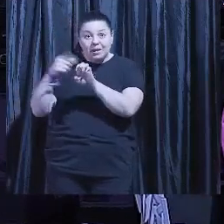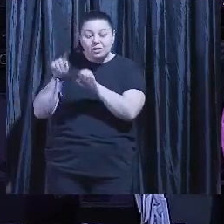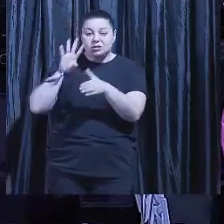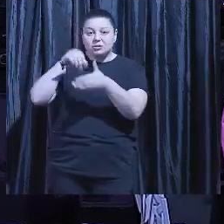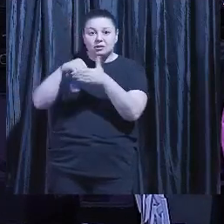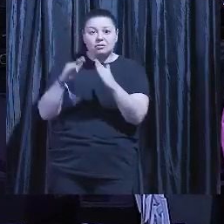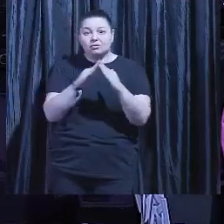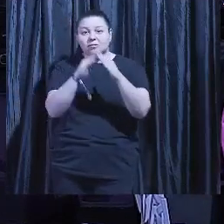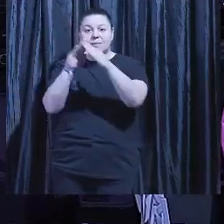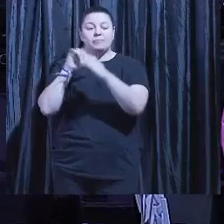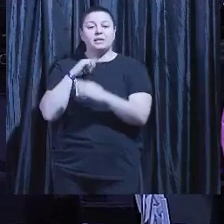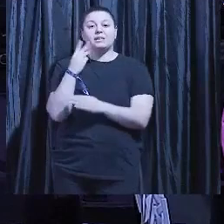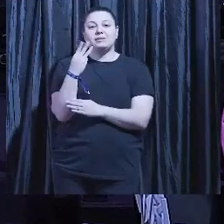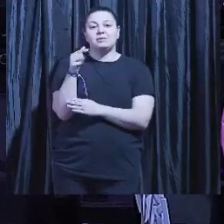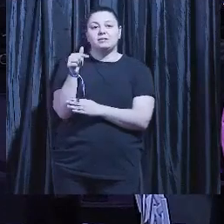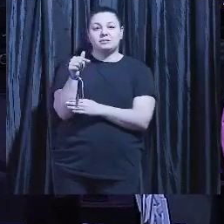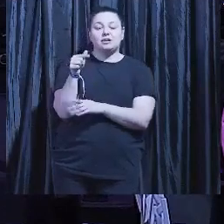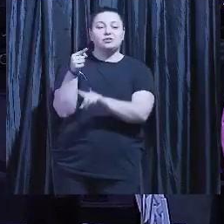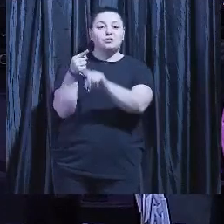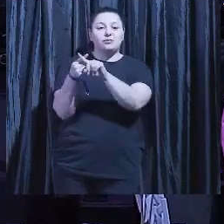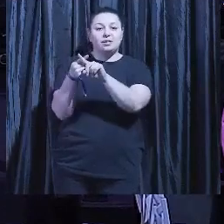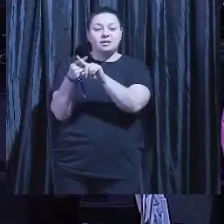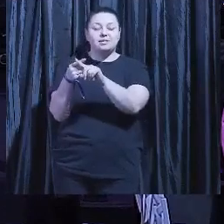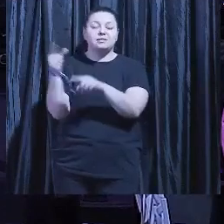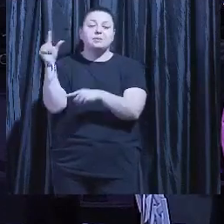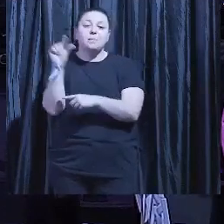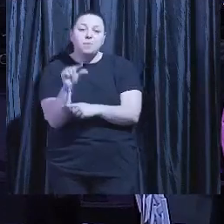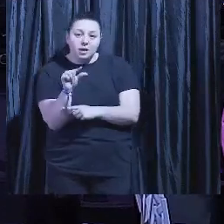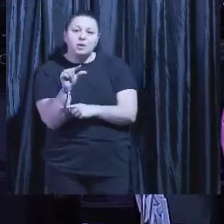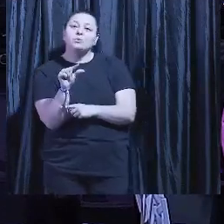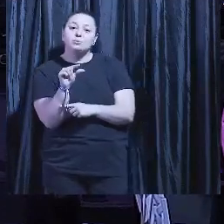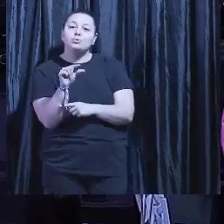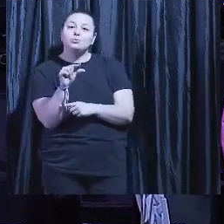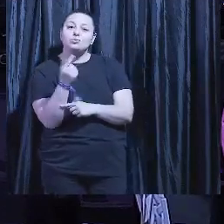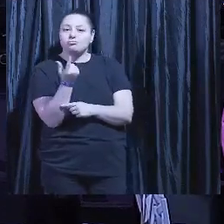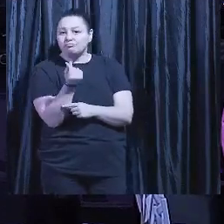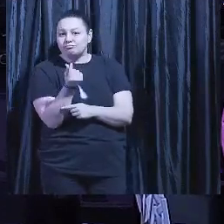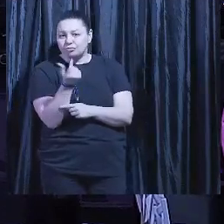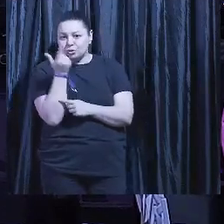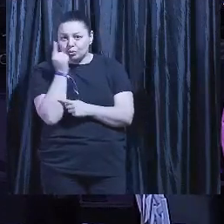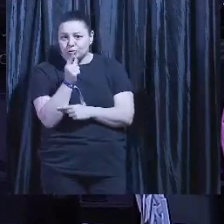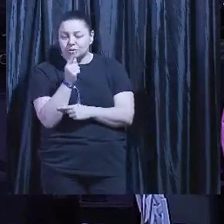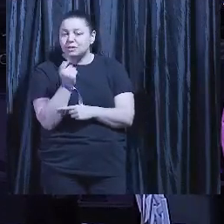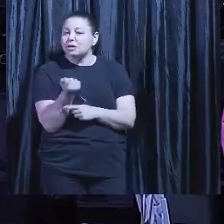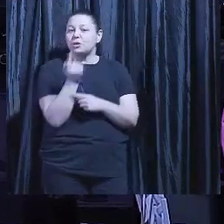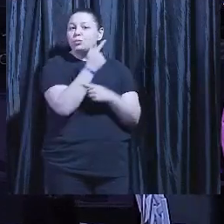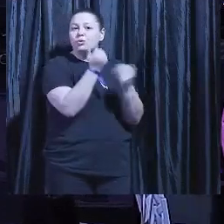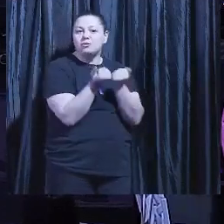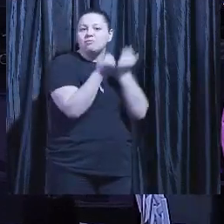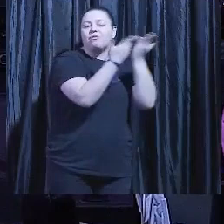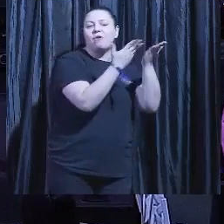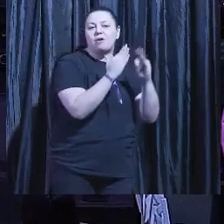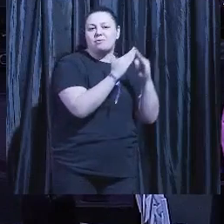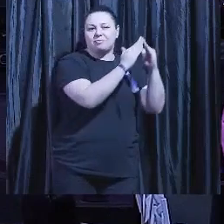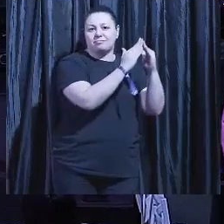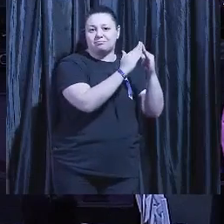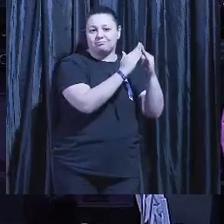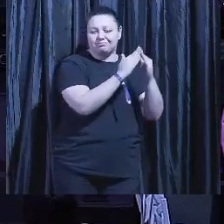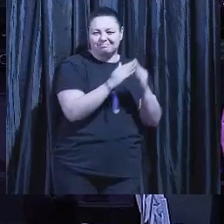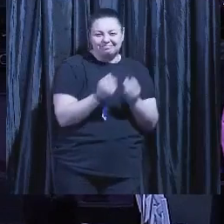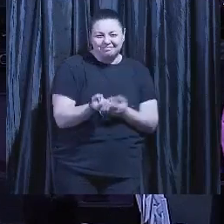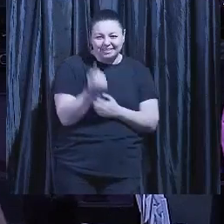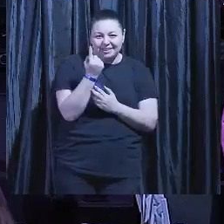tem 37 vezes menos acesso a crédito do que quem não empreende na periferia. Olha só que louco, né? E a gente está falando de